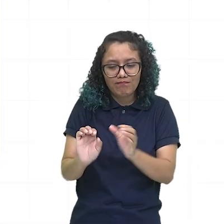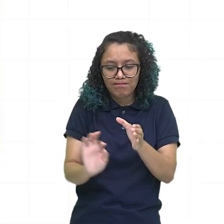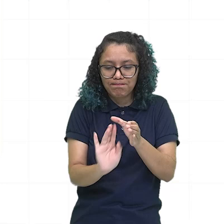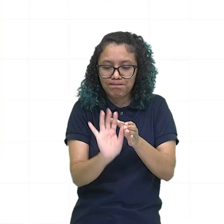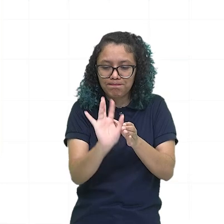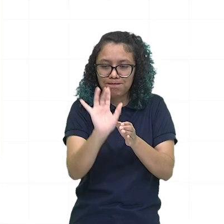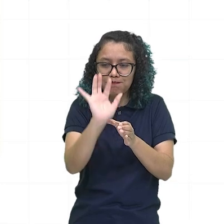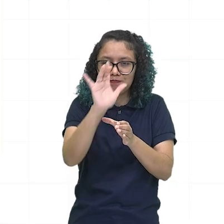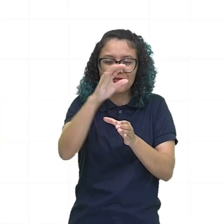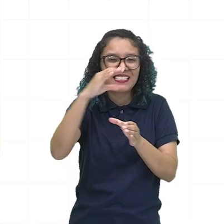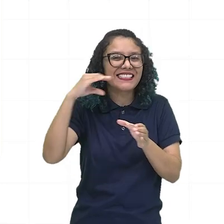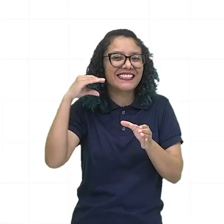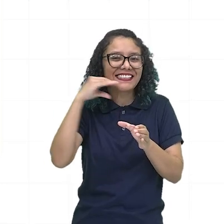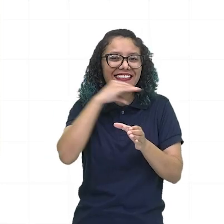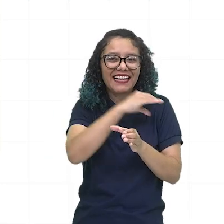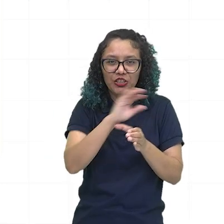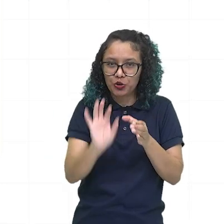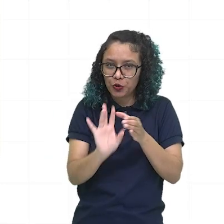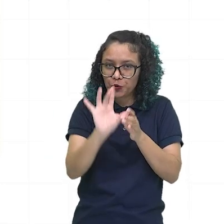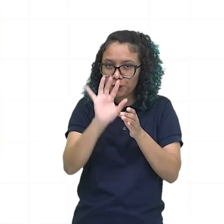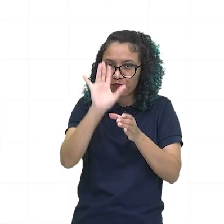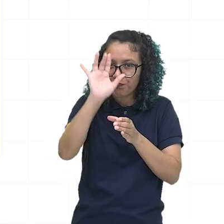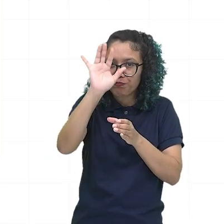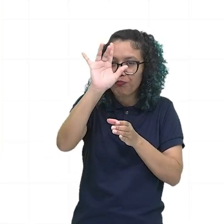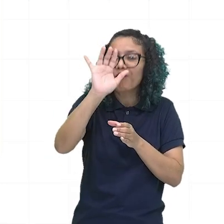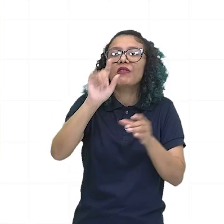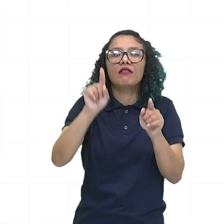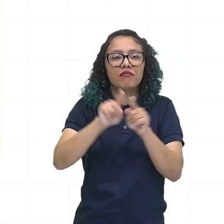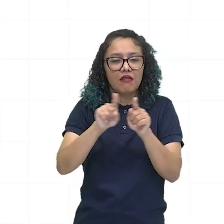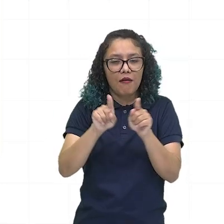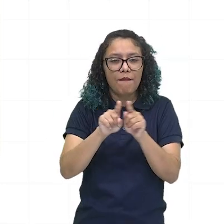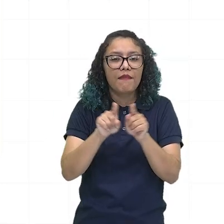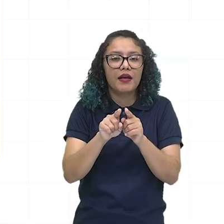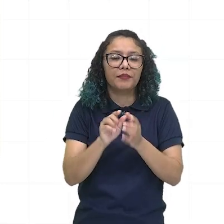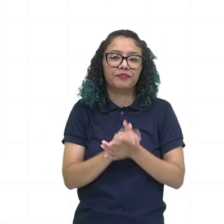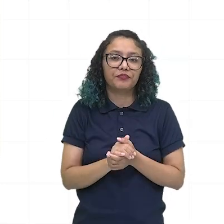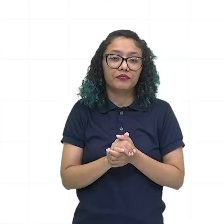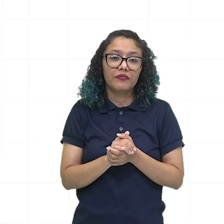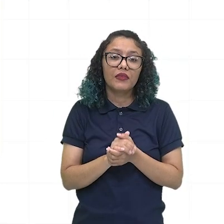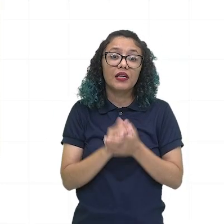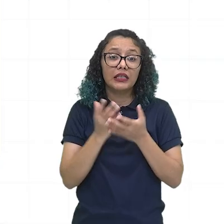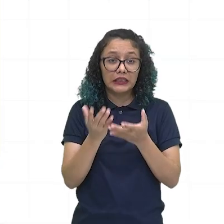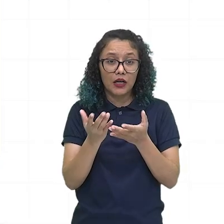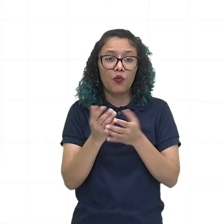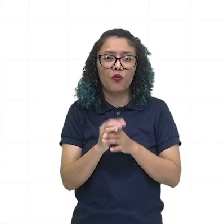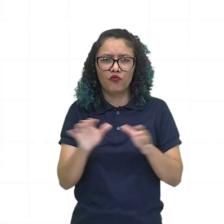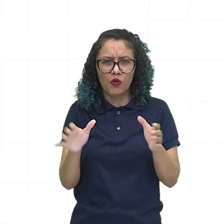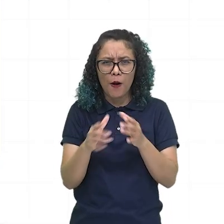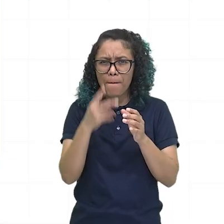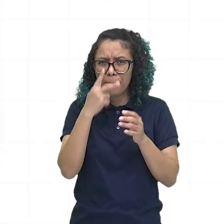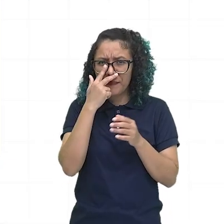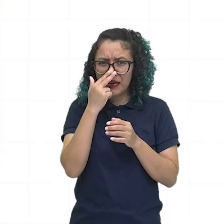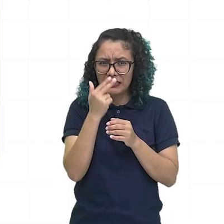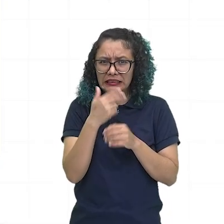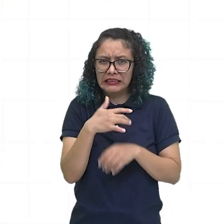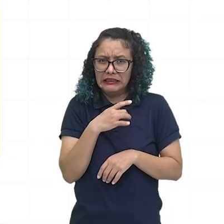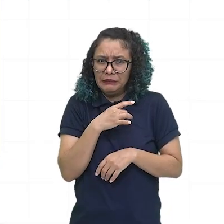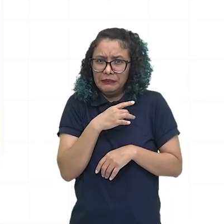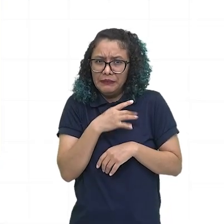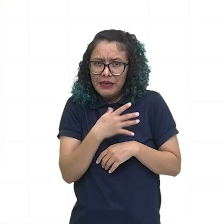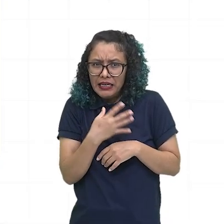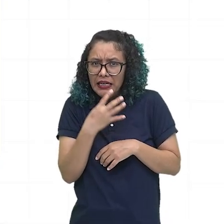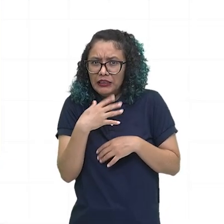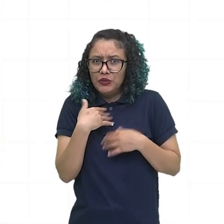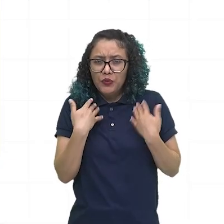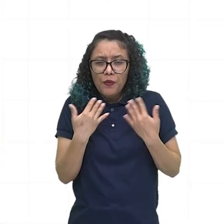quentes. Então, esses vulcões, eles, embora assustador, eles formam ali um show,